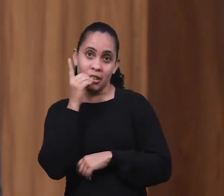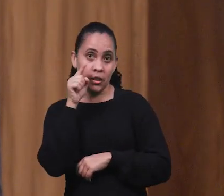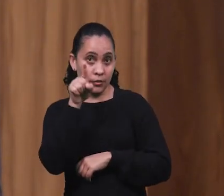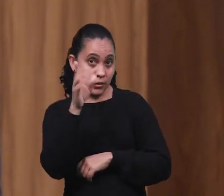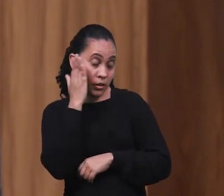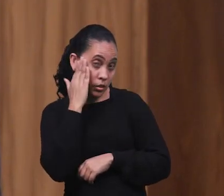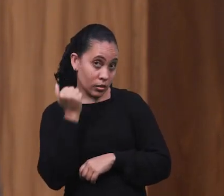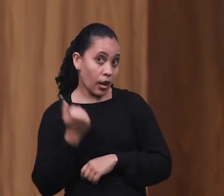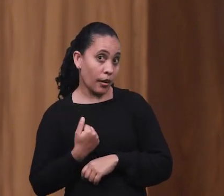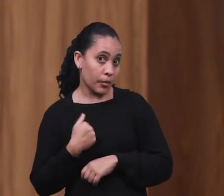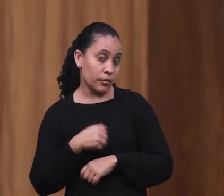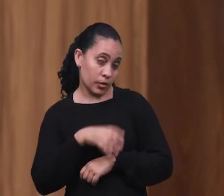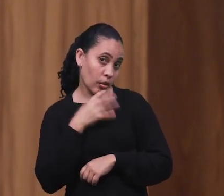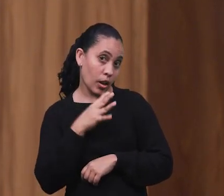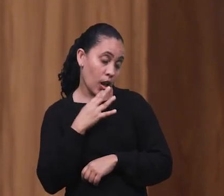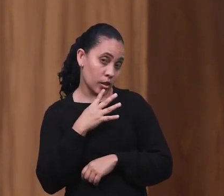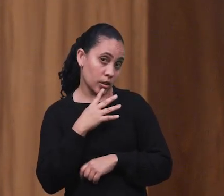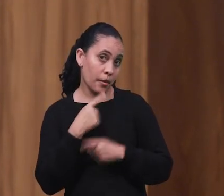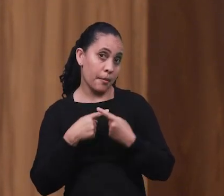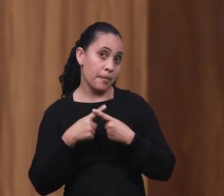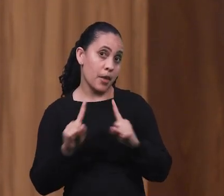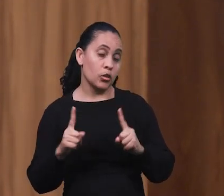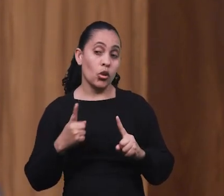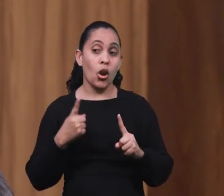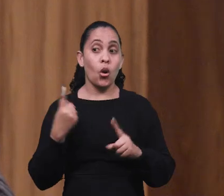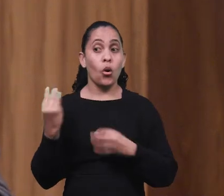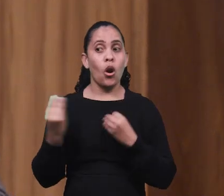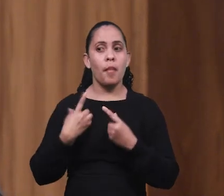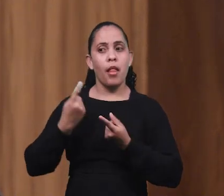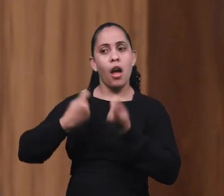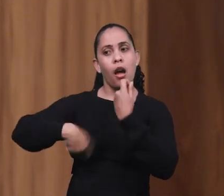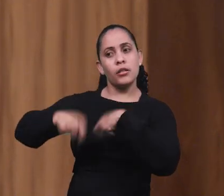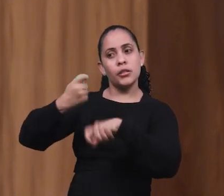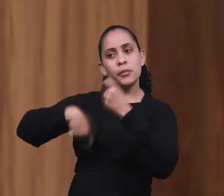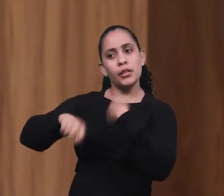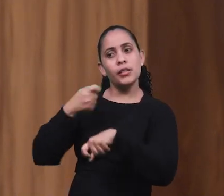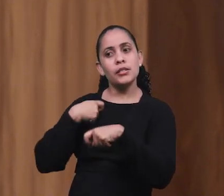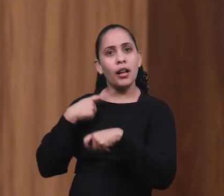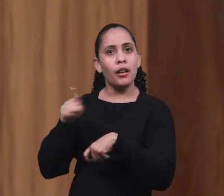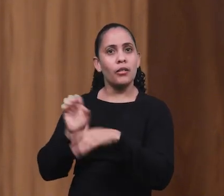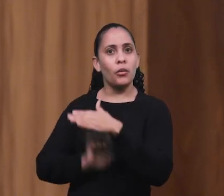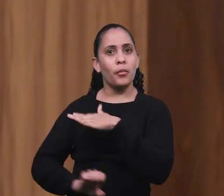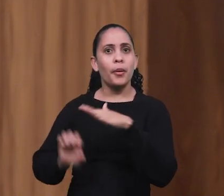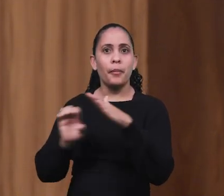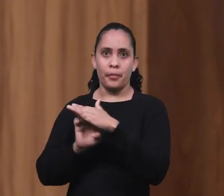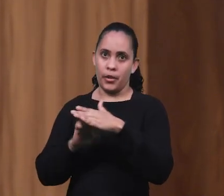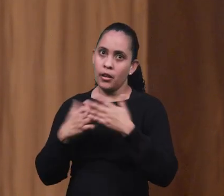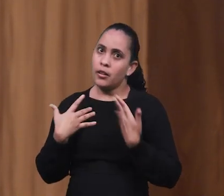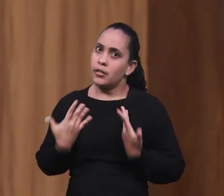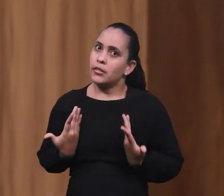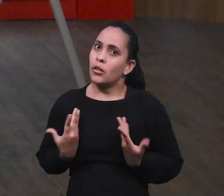dente, né, você entende muito bem. Mas como é que eu faço para poder... Porque agora eu tenho uma empresa na minha mão. É um negócio. Eu tenho um negócio, eu